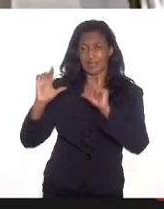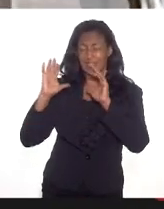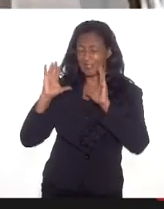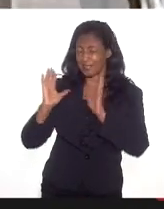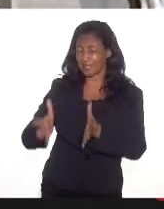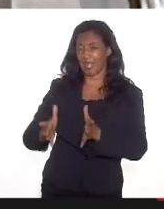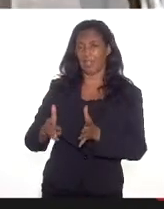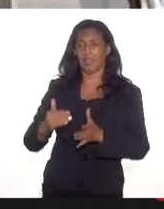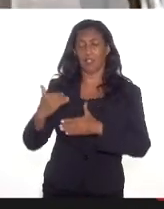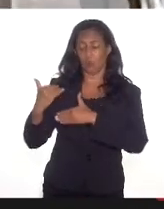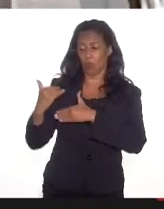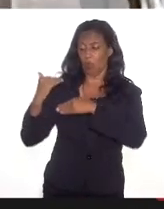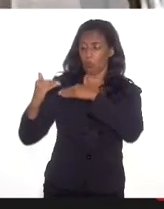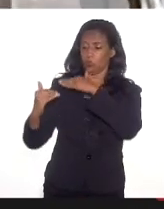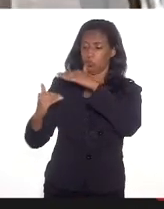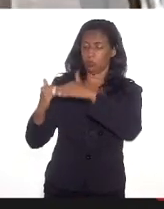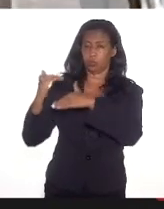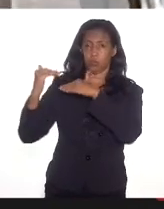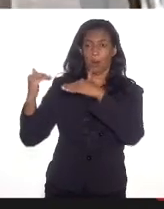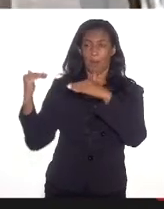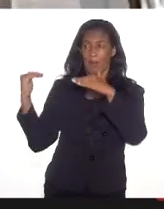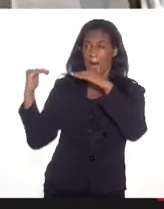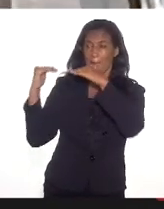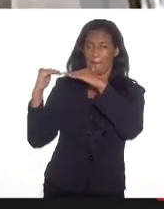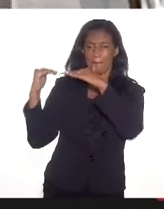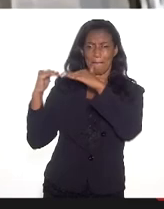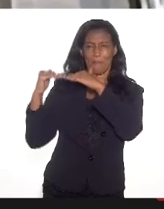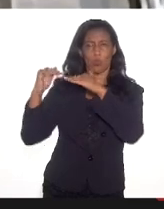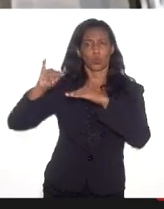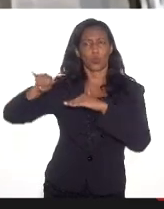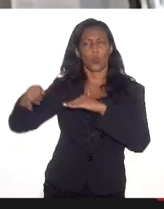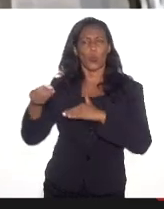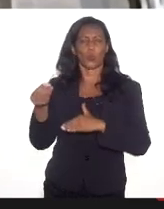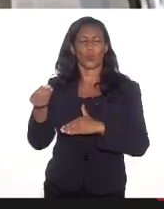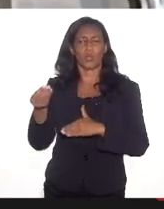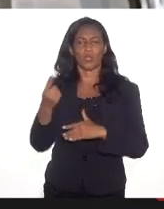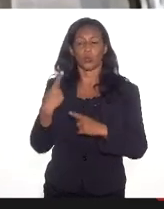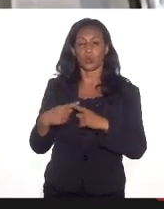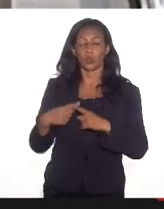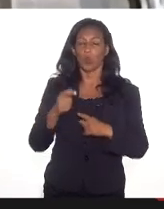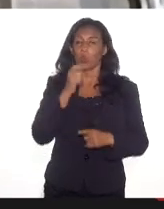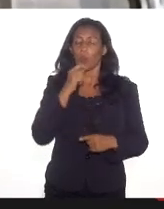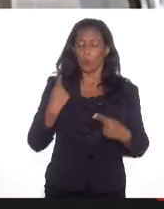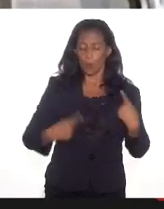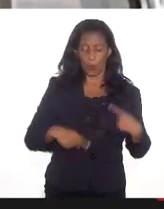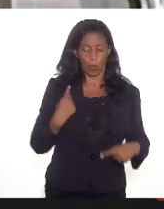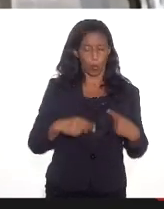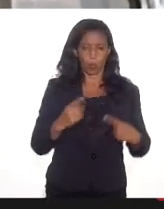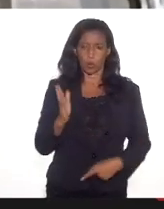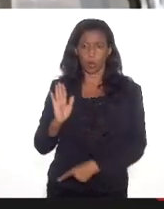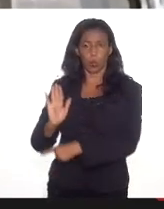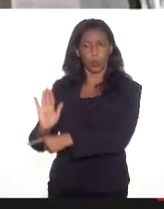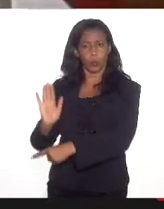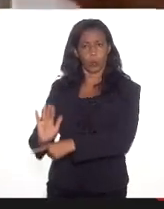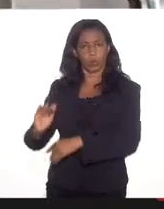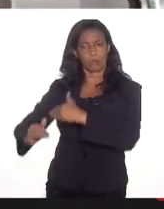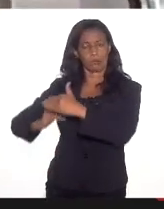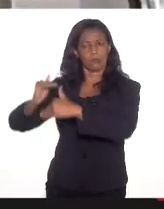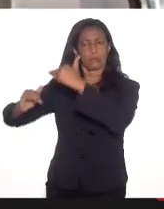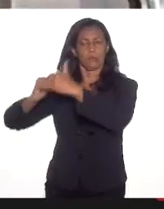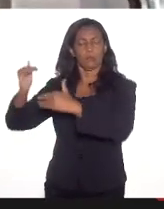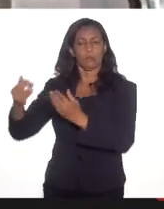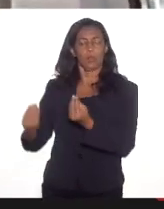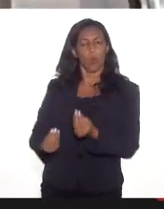patamar de possibilidades por quê? porque não há políticas relacionadas a essa população como